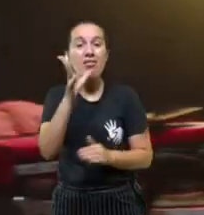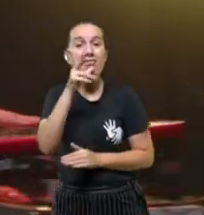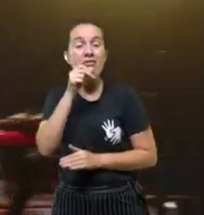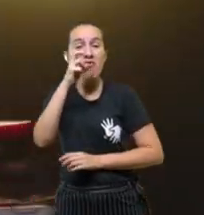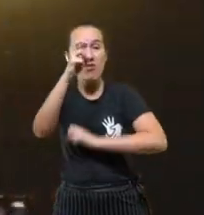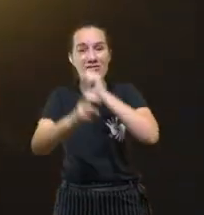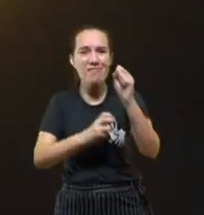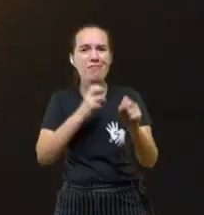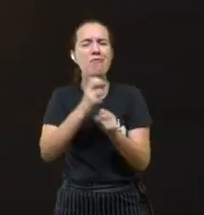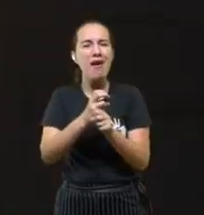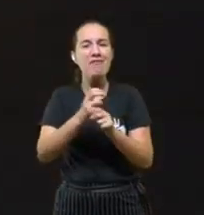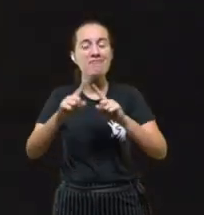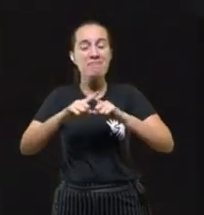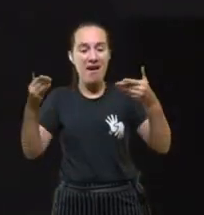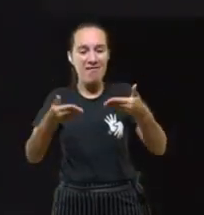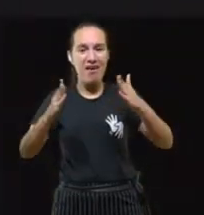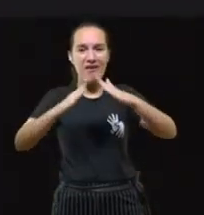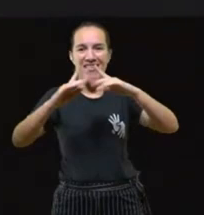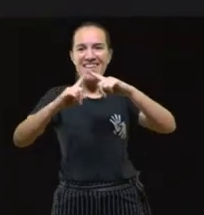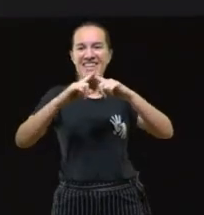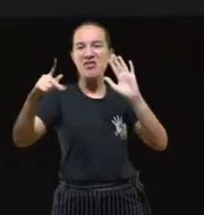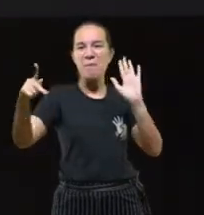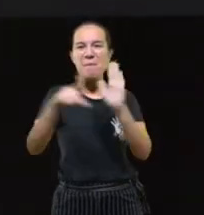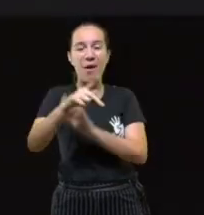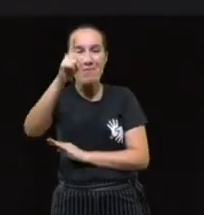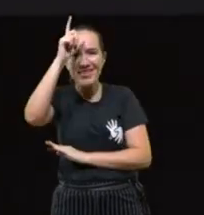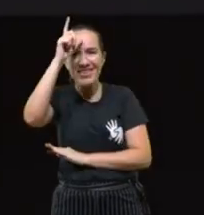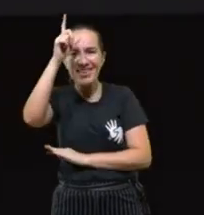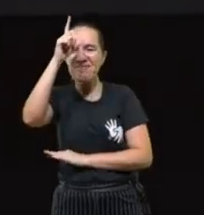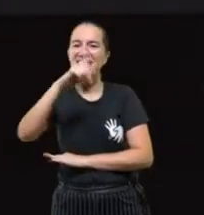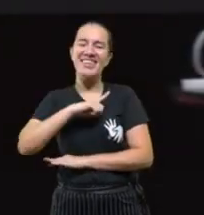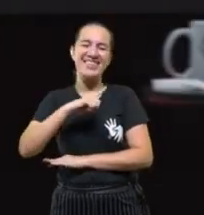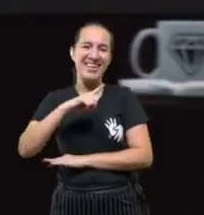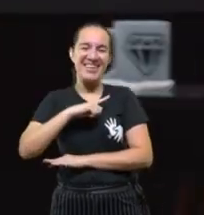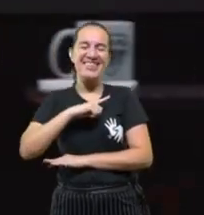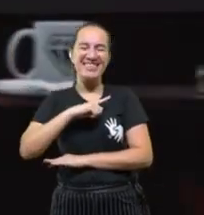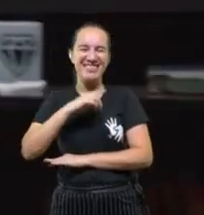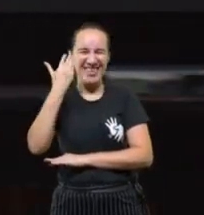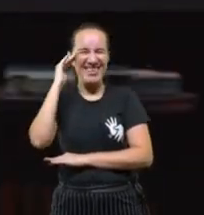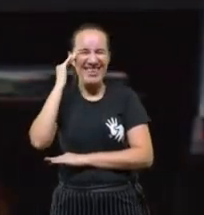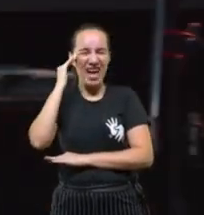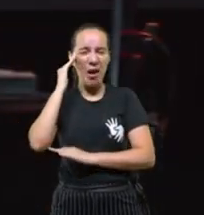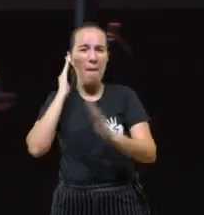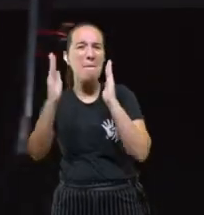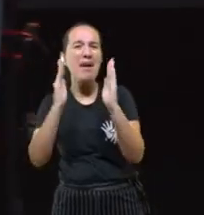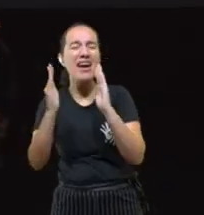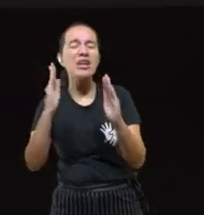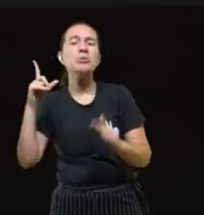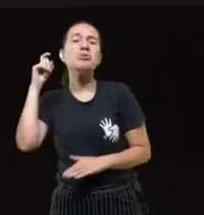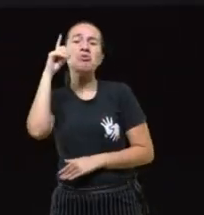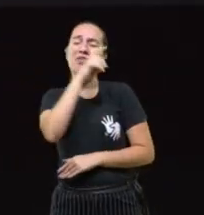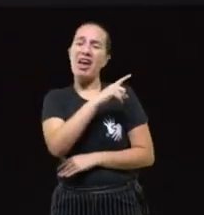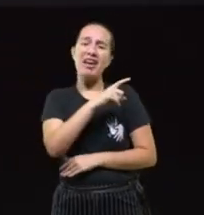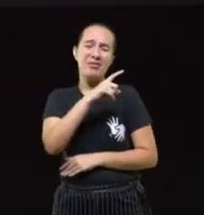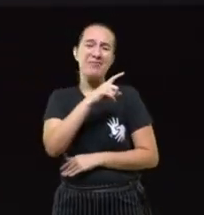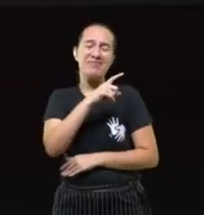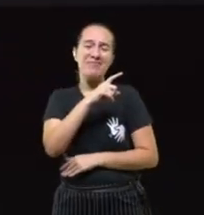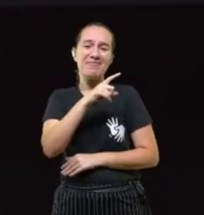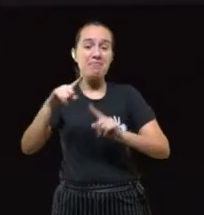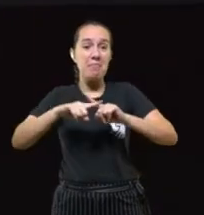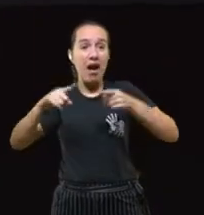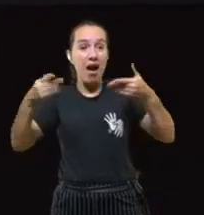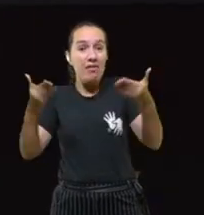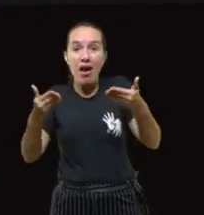sido muitos altos e baixos e muitos tempos difíceis, mas agora está acontecendo. Mas